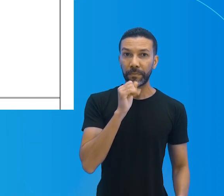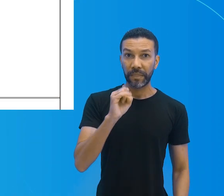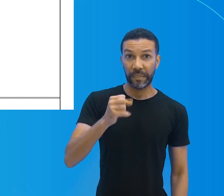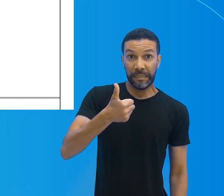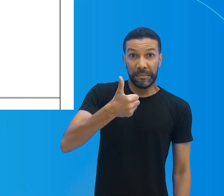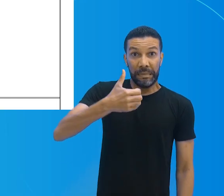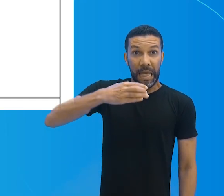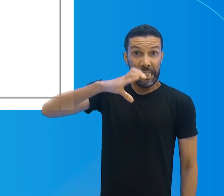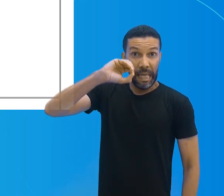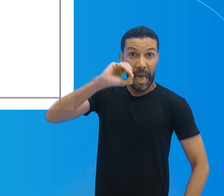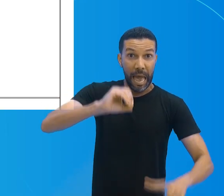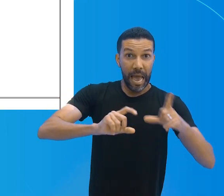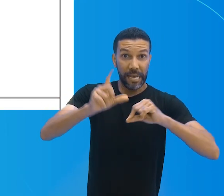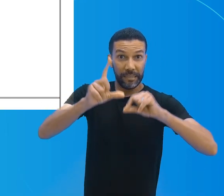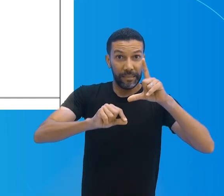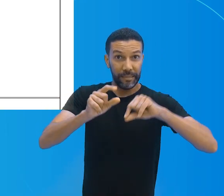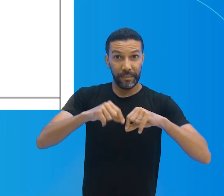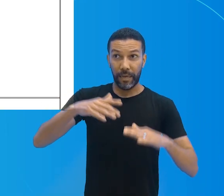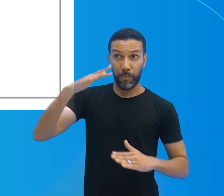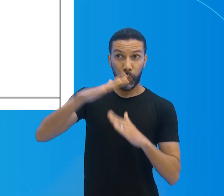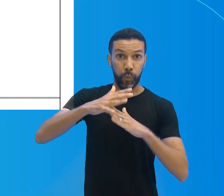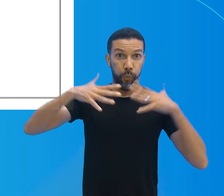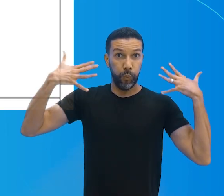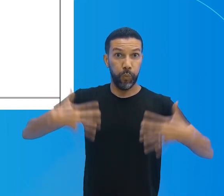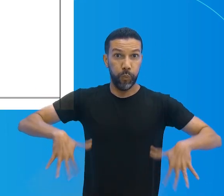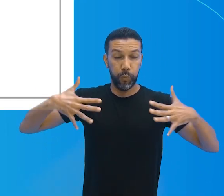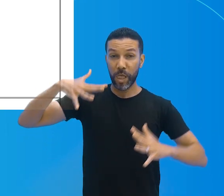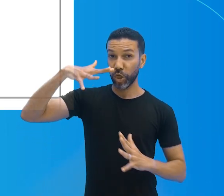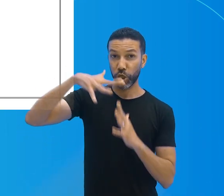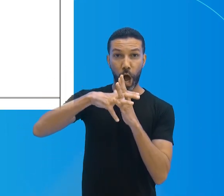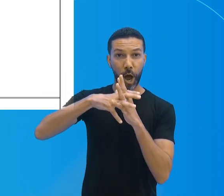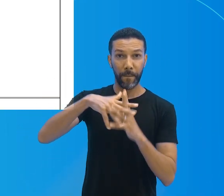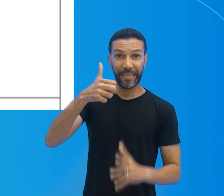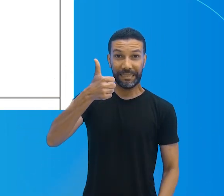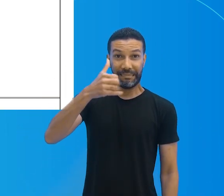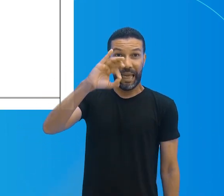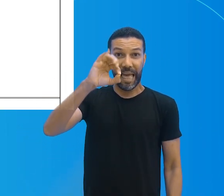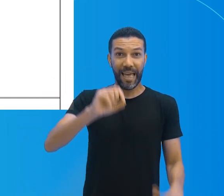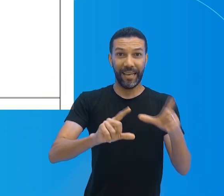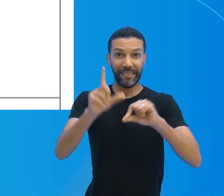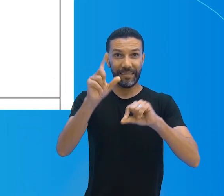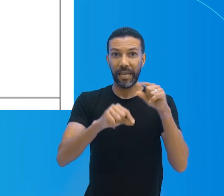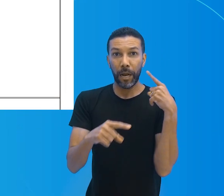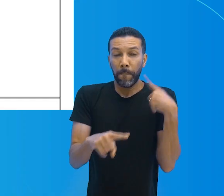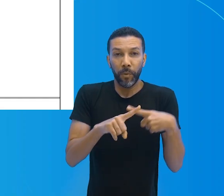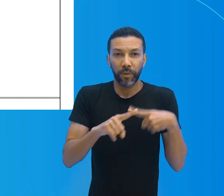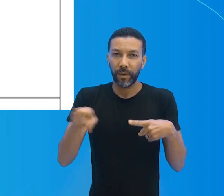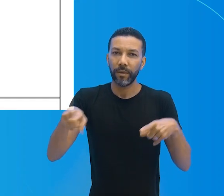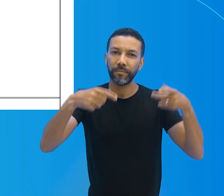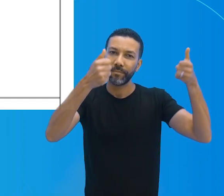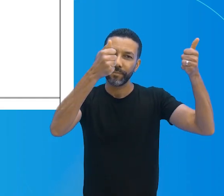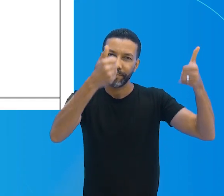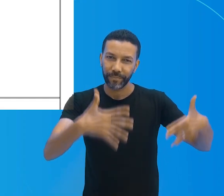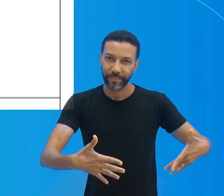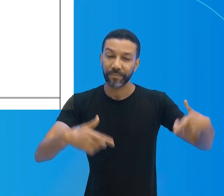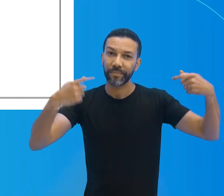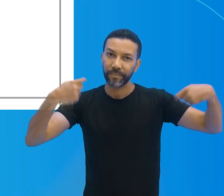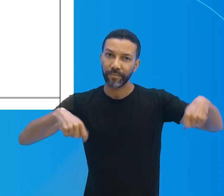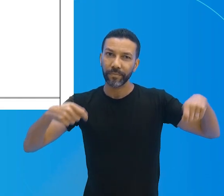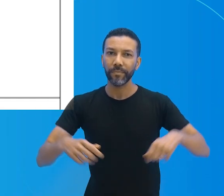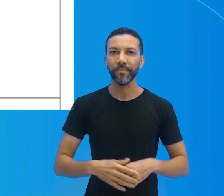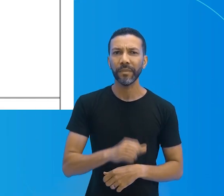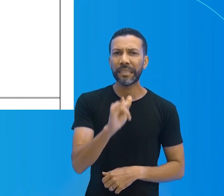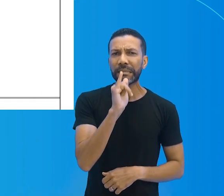outro extremo, se ele der 10 estrelas para esse servidor, ele também vai ter que dizer o motivo de estar dando